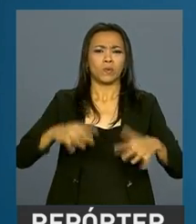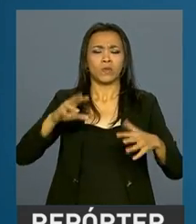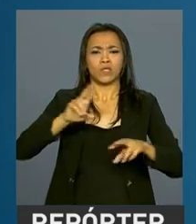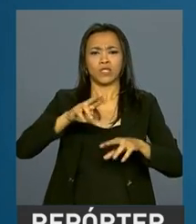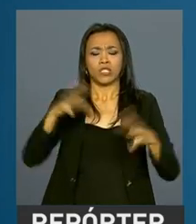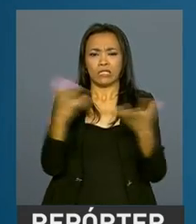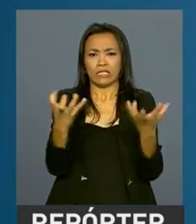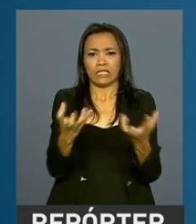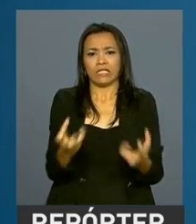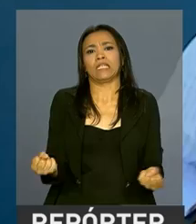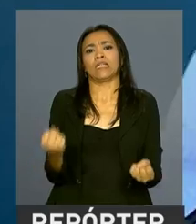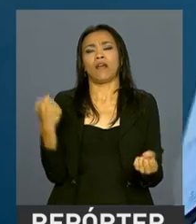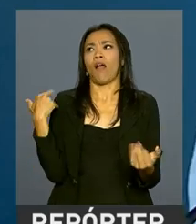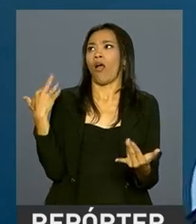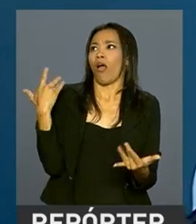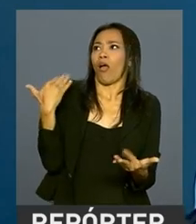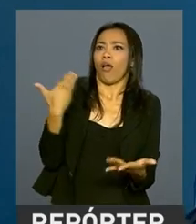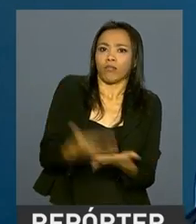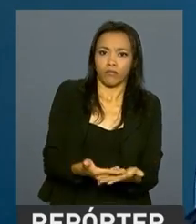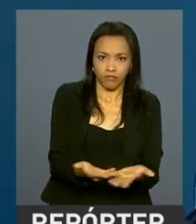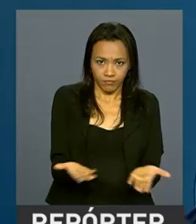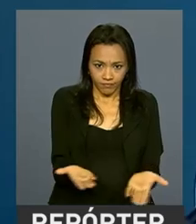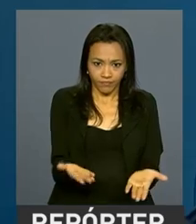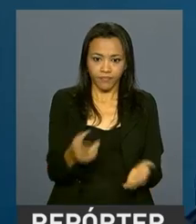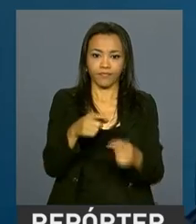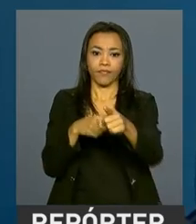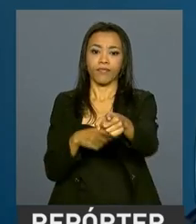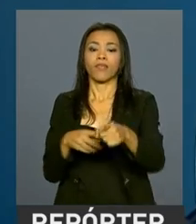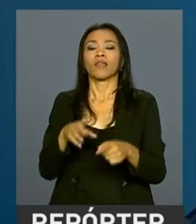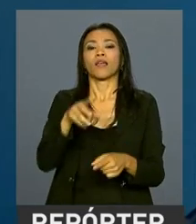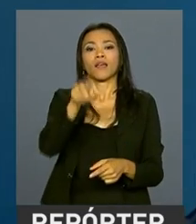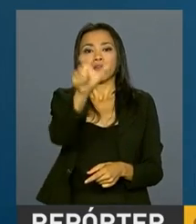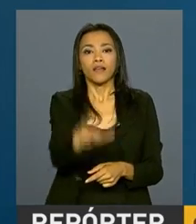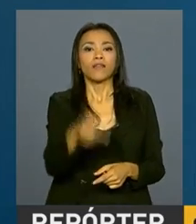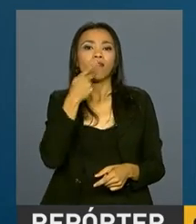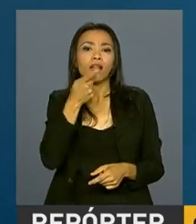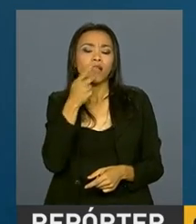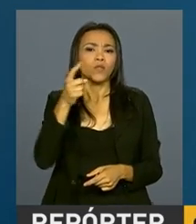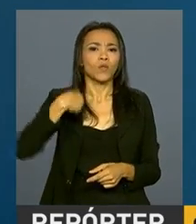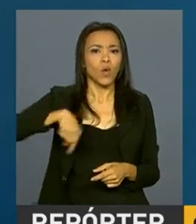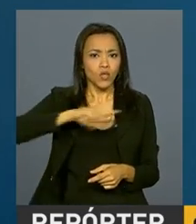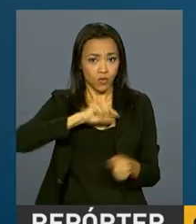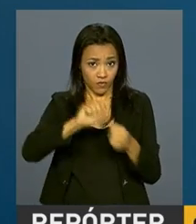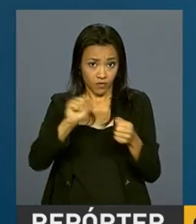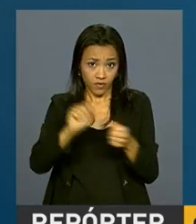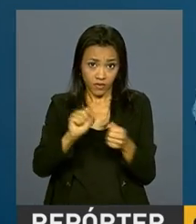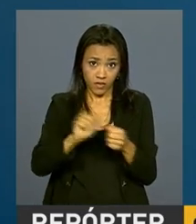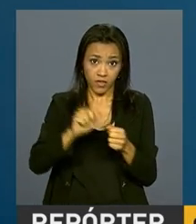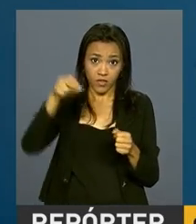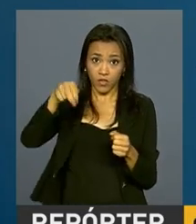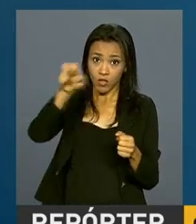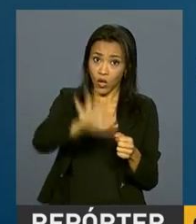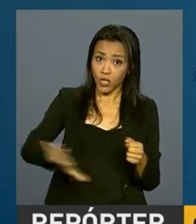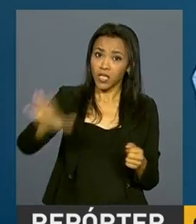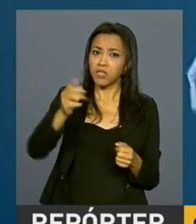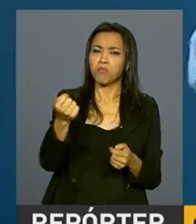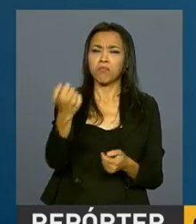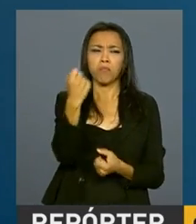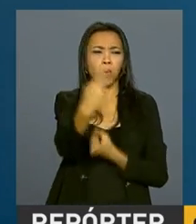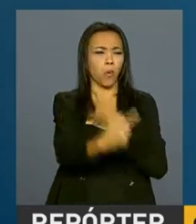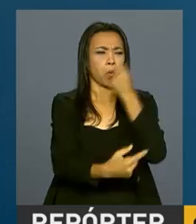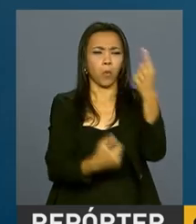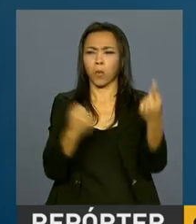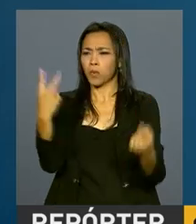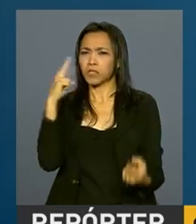pelo flagelo da seca. Estamos realizando pelo Nordeste como poucas vezes se viu, porque hoje não